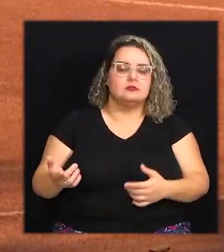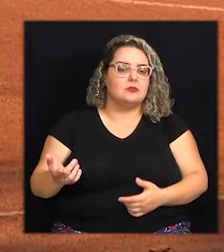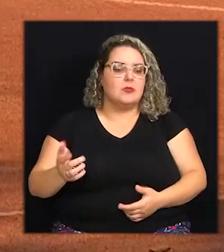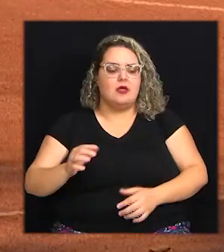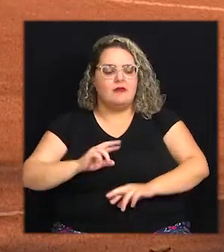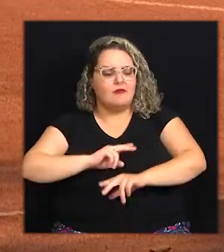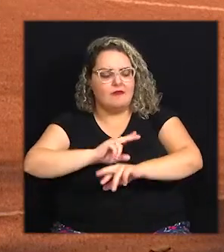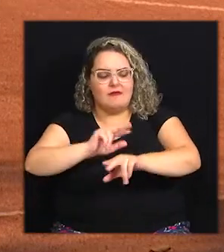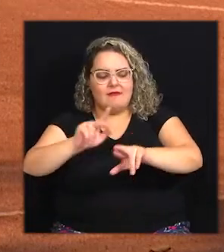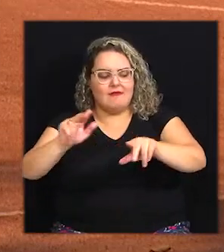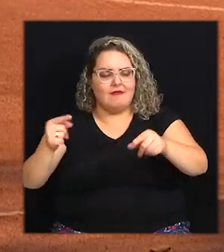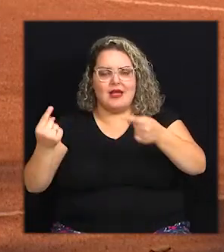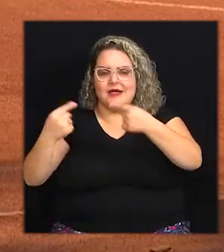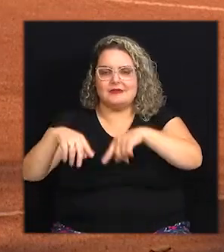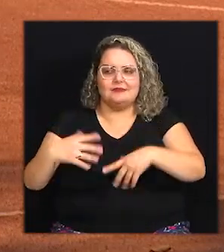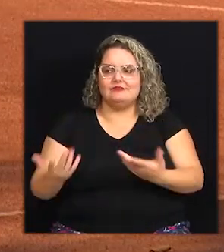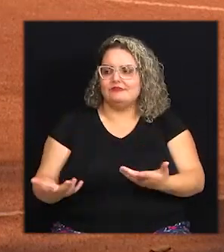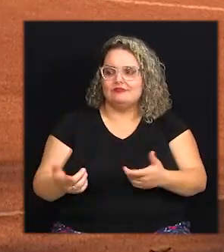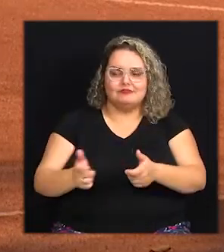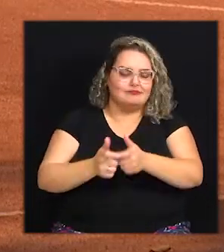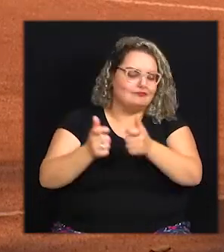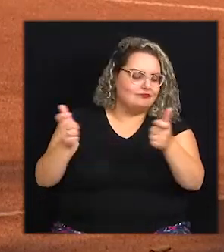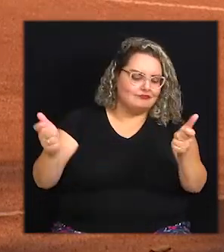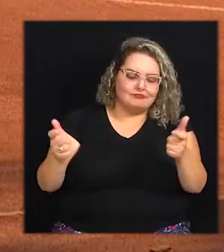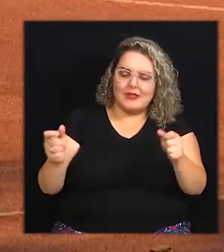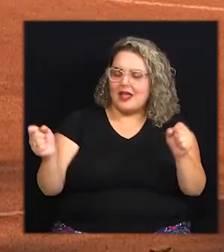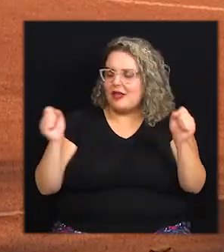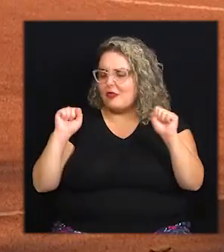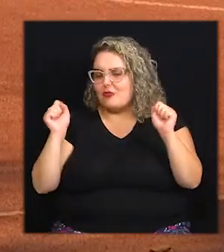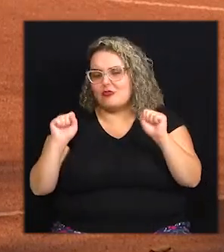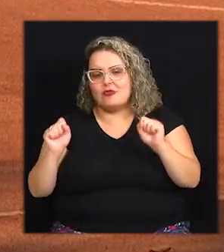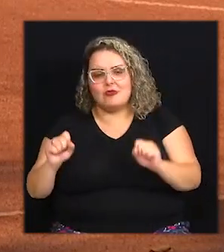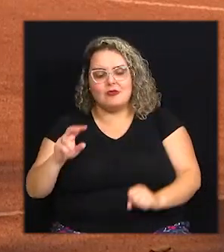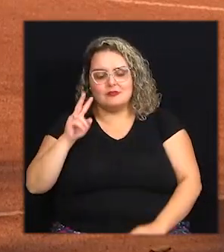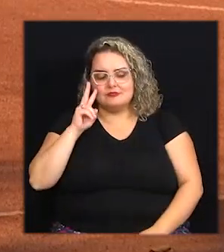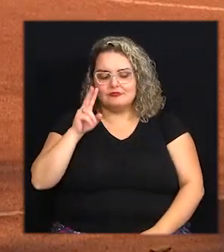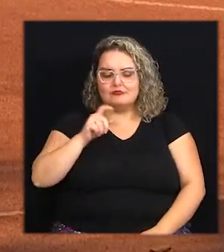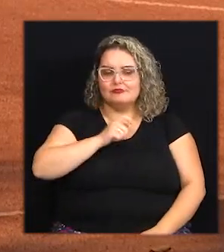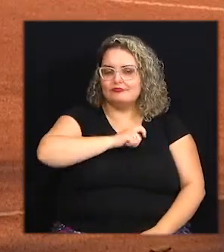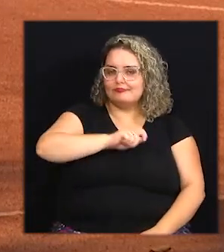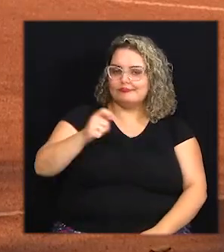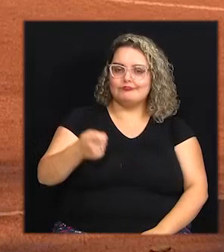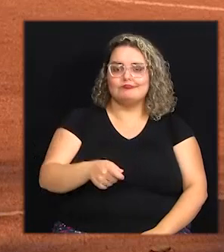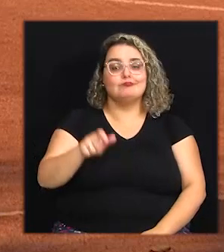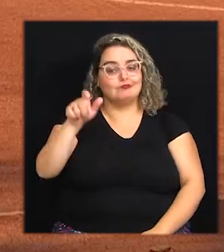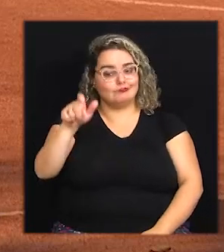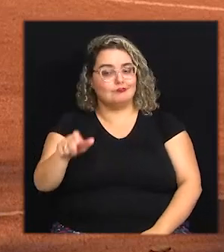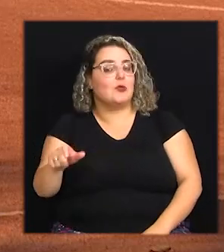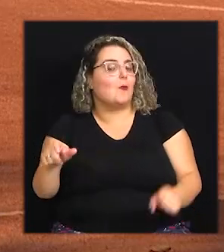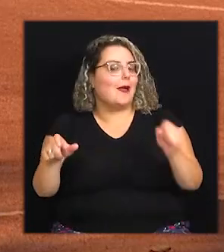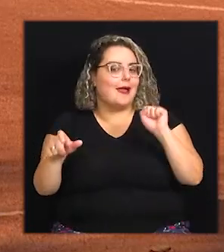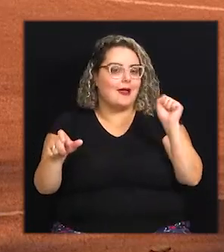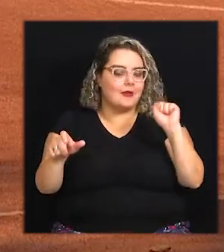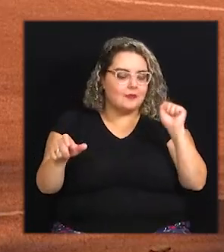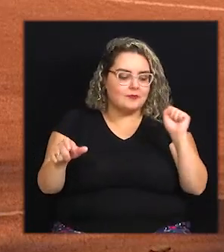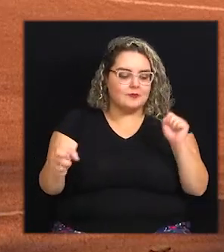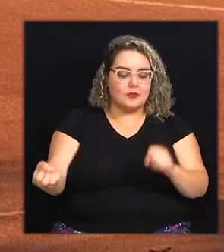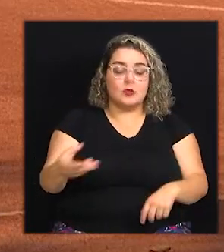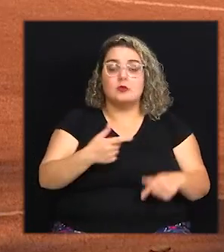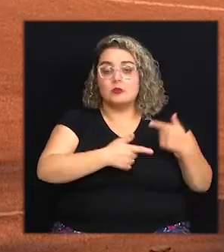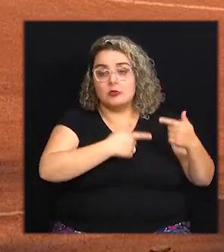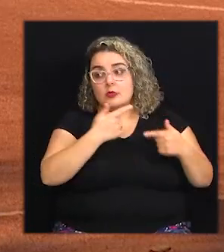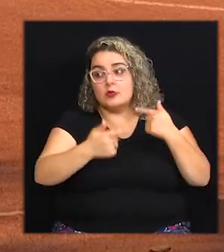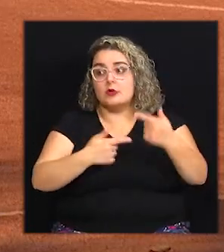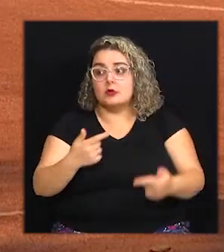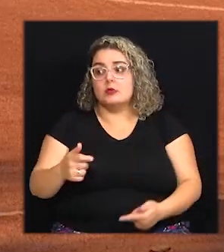Future, Challenger, os torneios maiores, eu adoro assistir tênis. Mas um cara que eu gosto muito de assistir, que é da nova